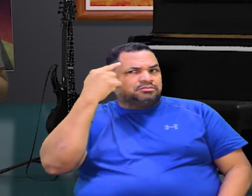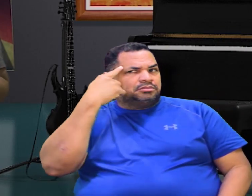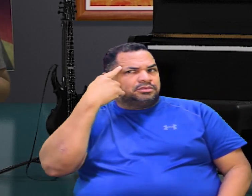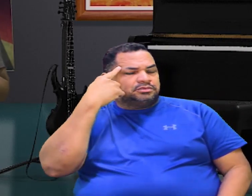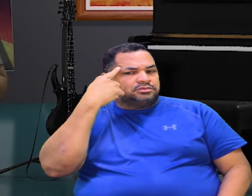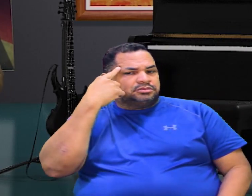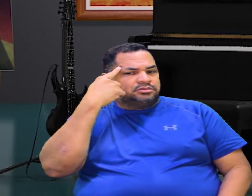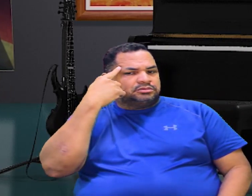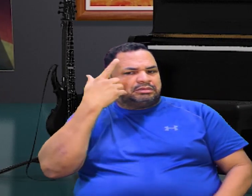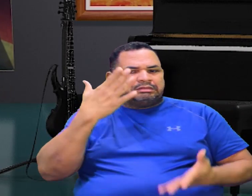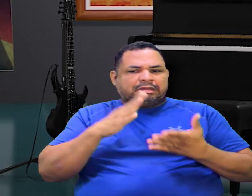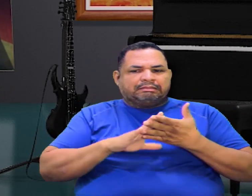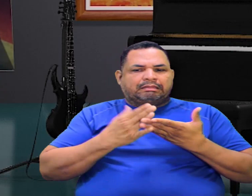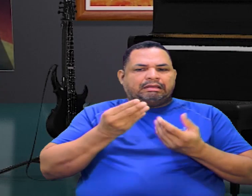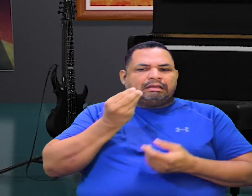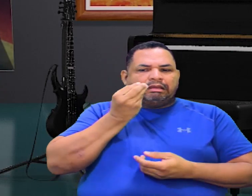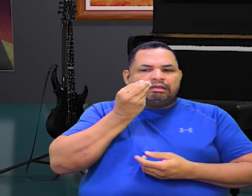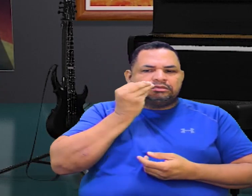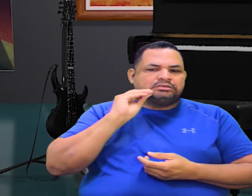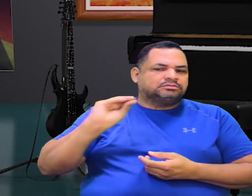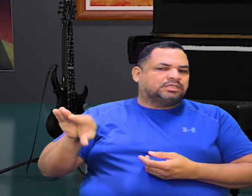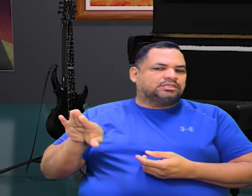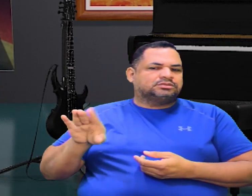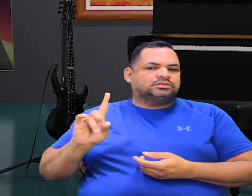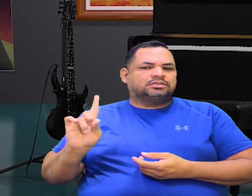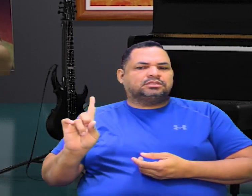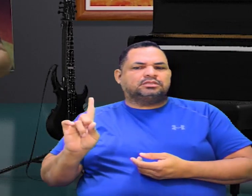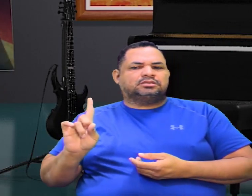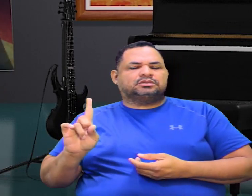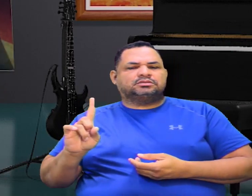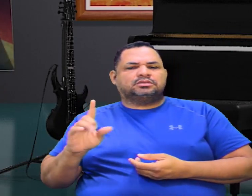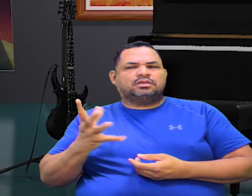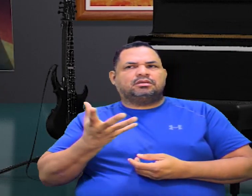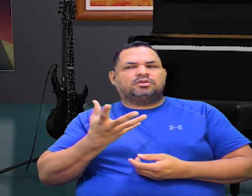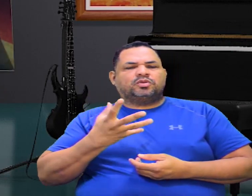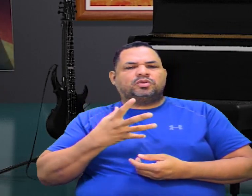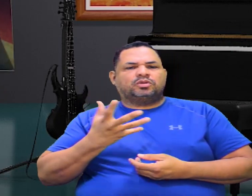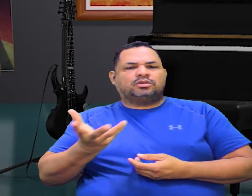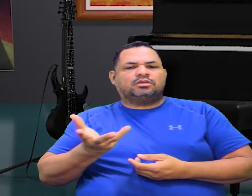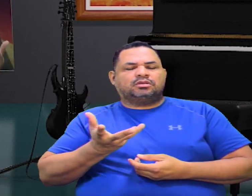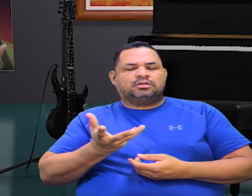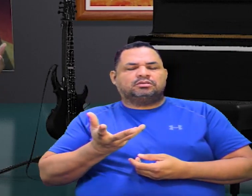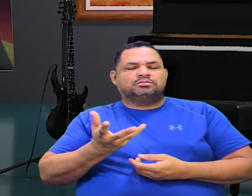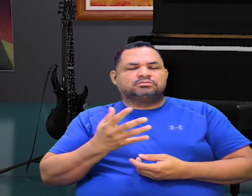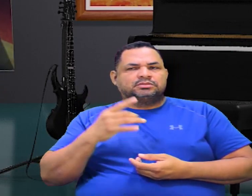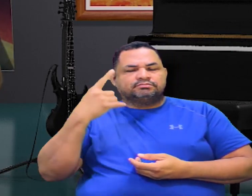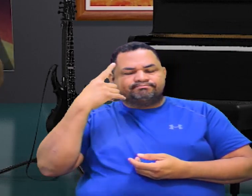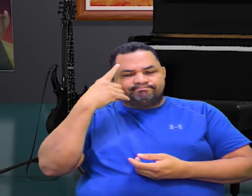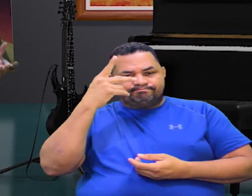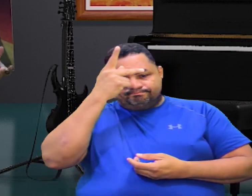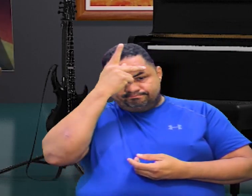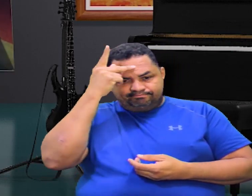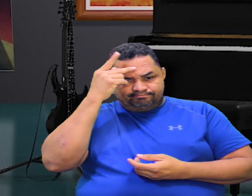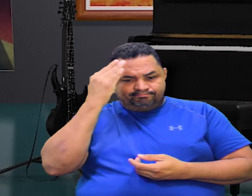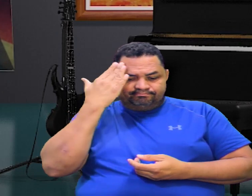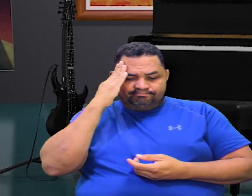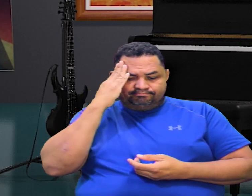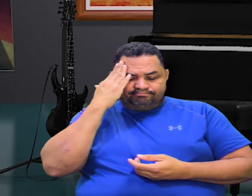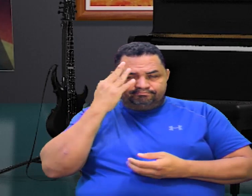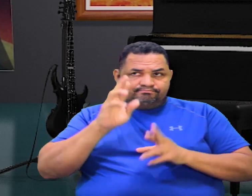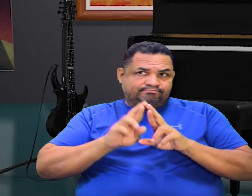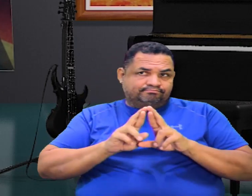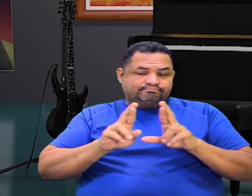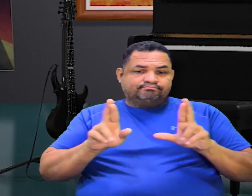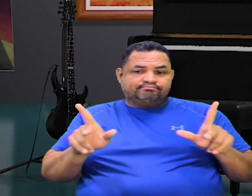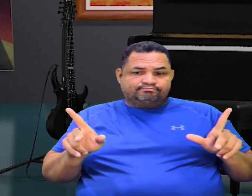que eu tava debochando ou então eu eu eu queria que as pessoas entendessem de uma maneira e as pessoas